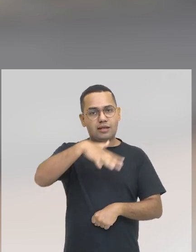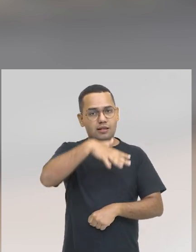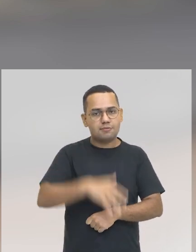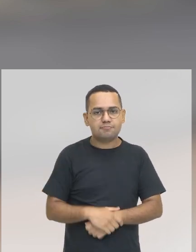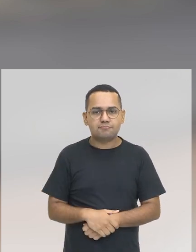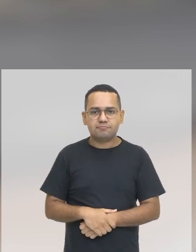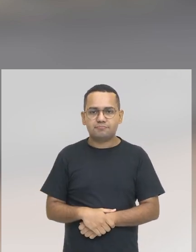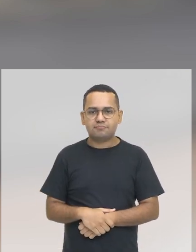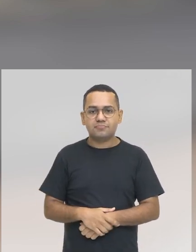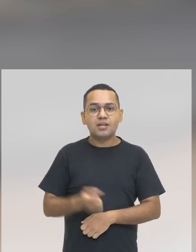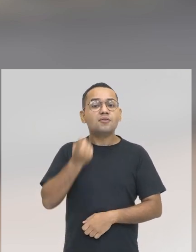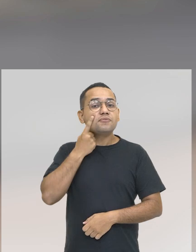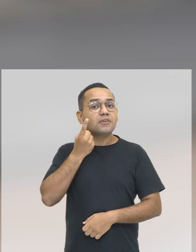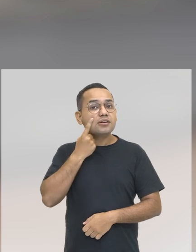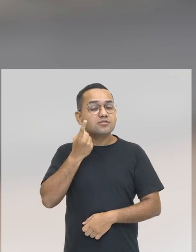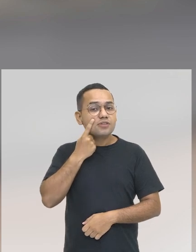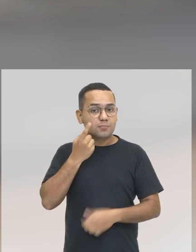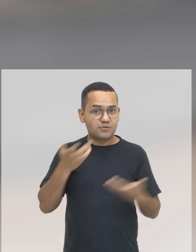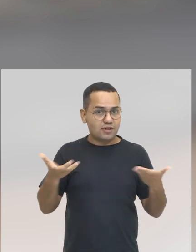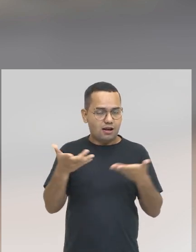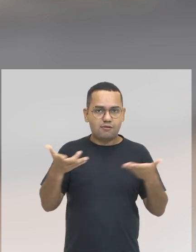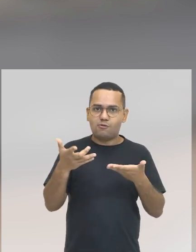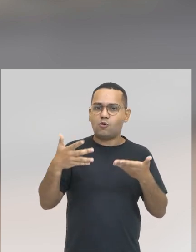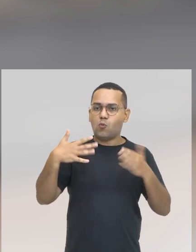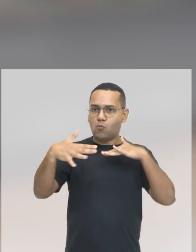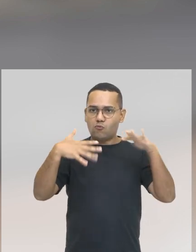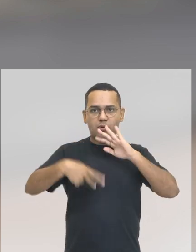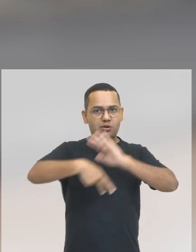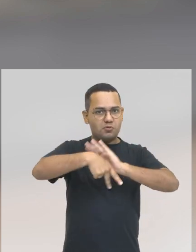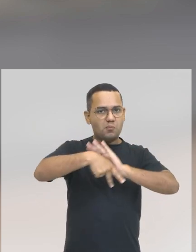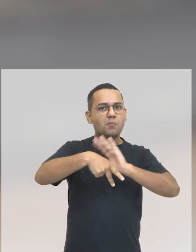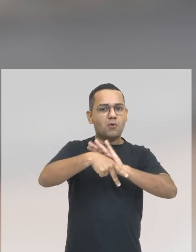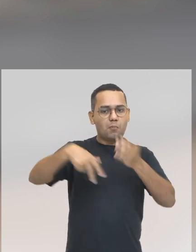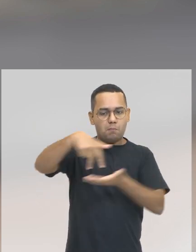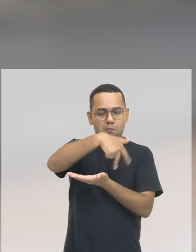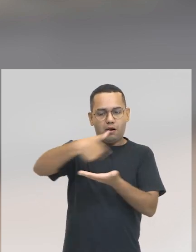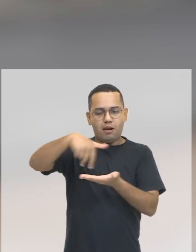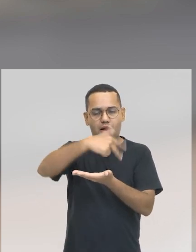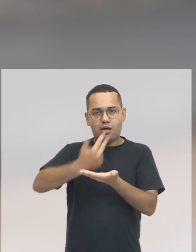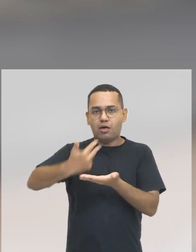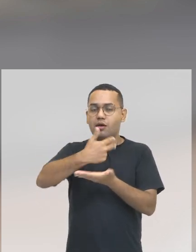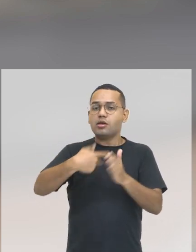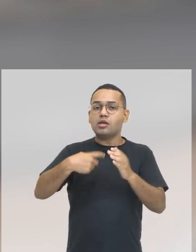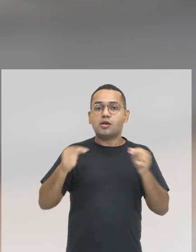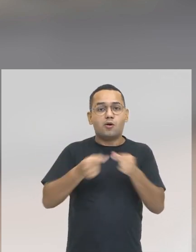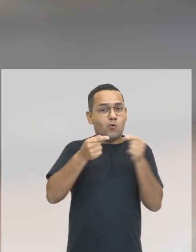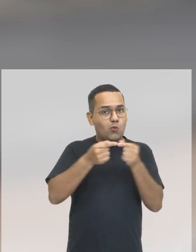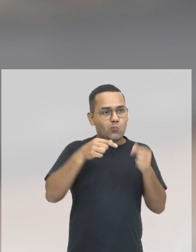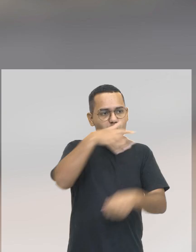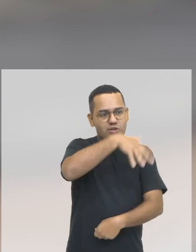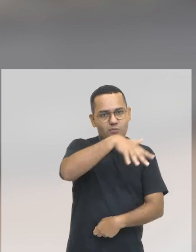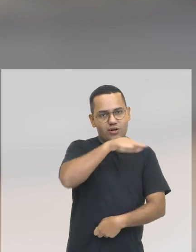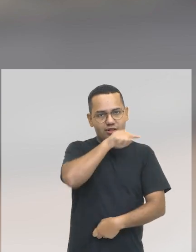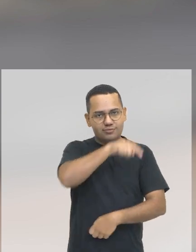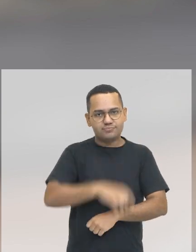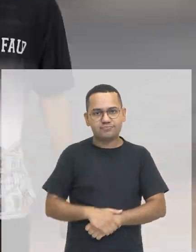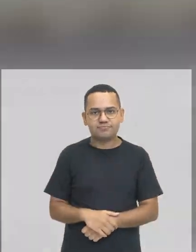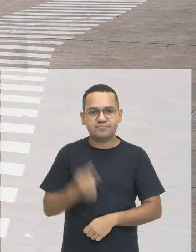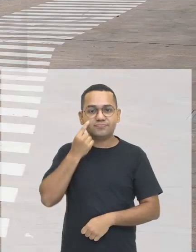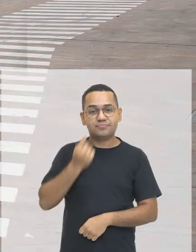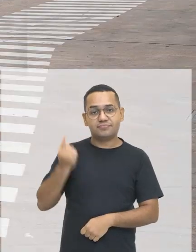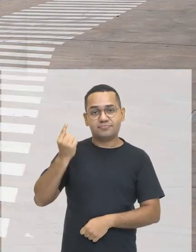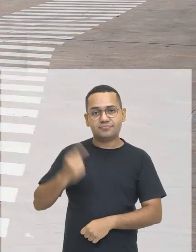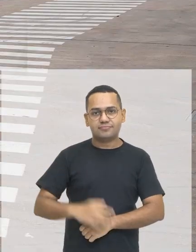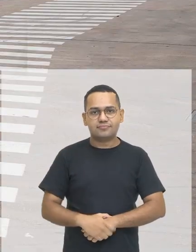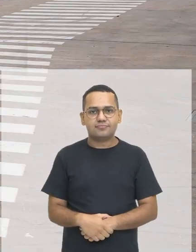manauara. Beleza? Vamos lá conhecer um pouco do breaking, que é um dos pilares, um elemento da cultura hip hop.